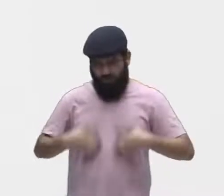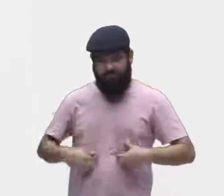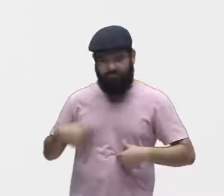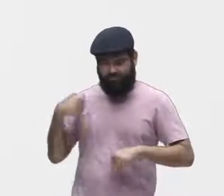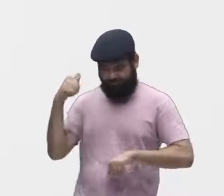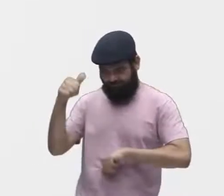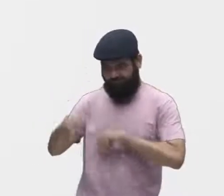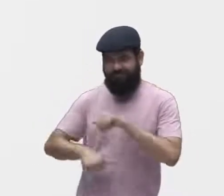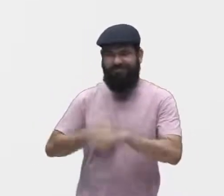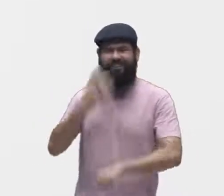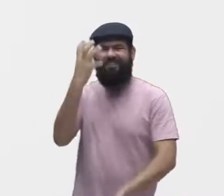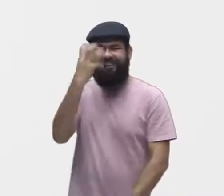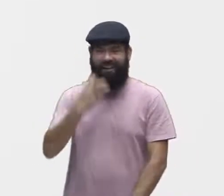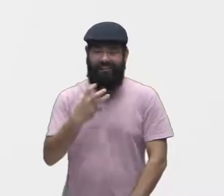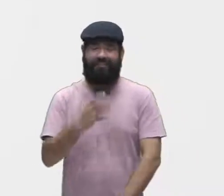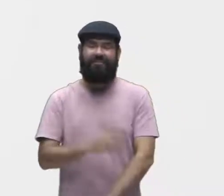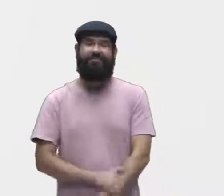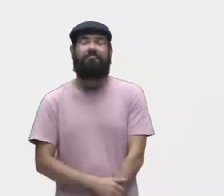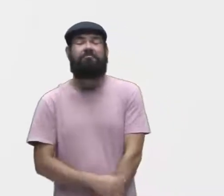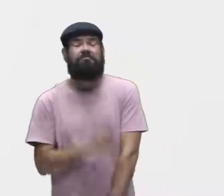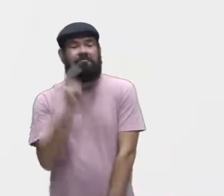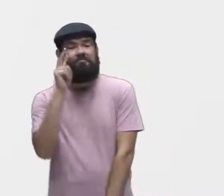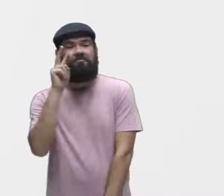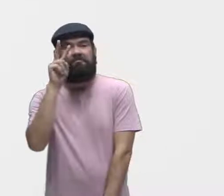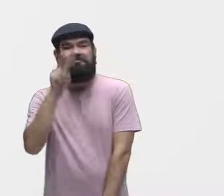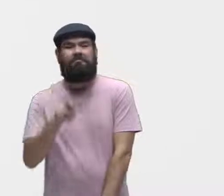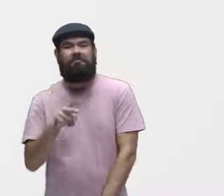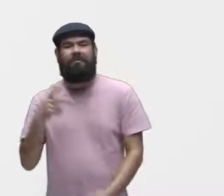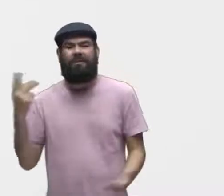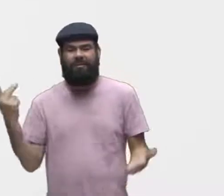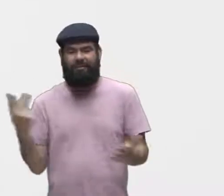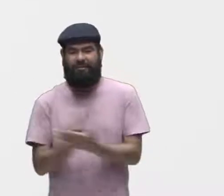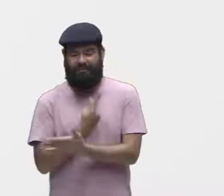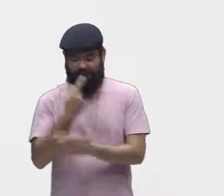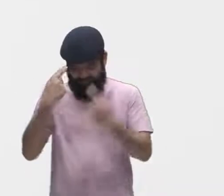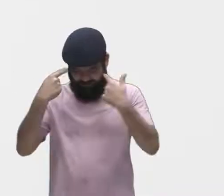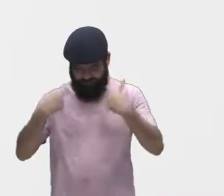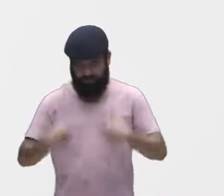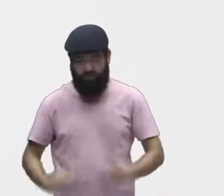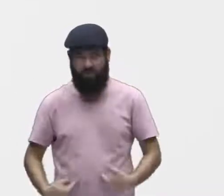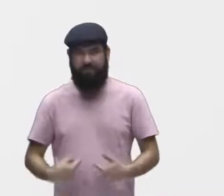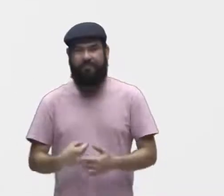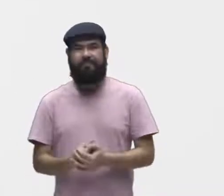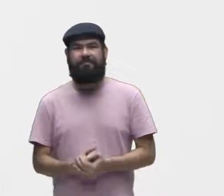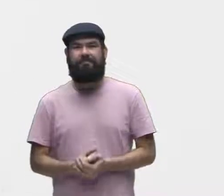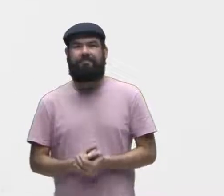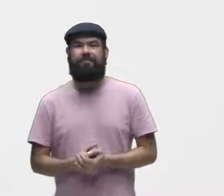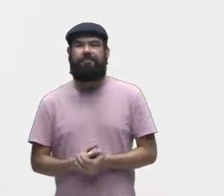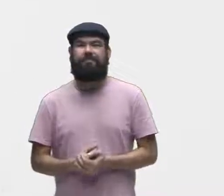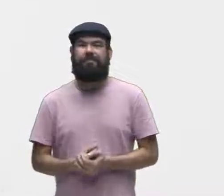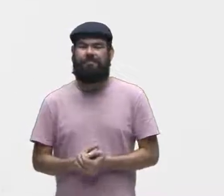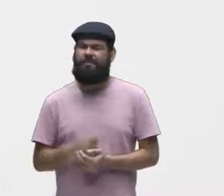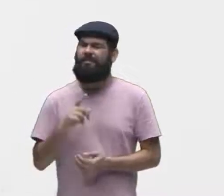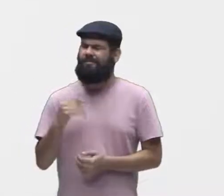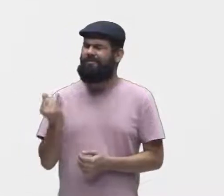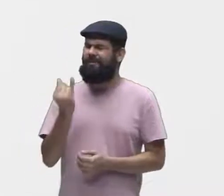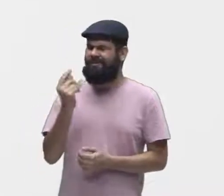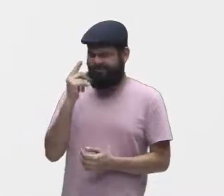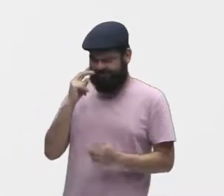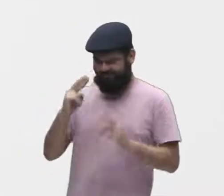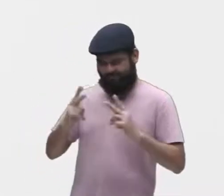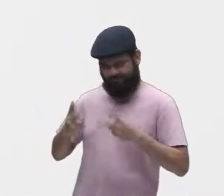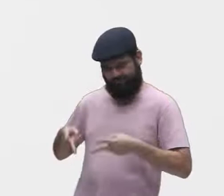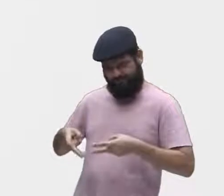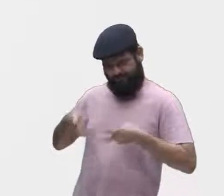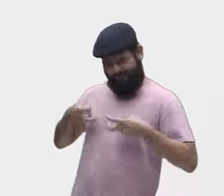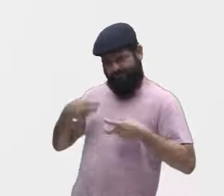está com raiva, né? Vamos saber que realmente está com raiva, como que ela fica, né? Então, assim, é muito importante a gente perceber quando que a